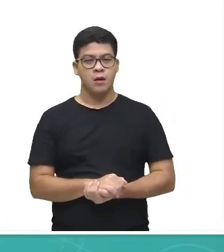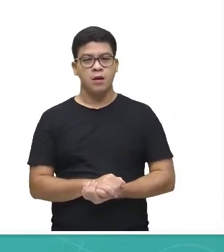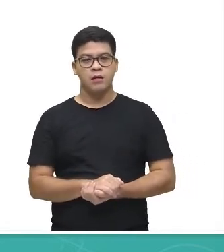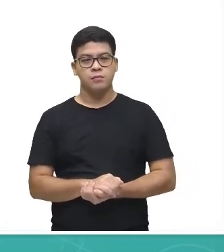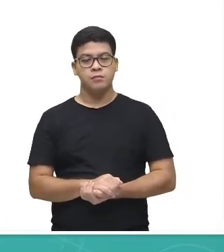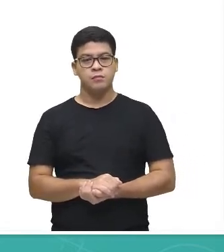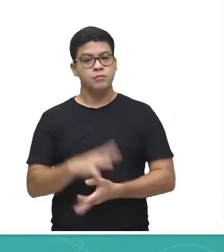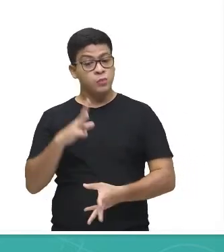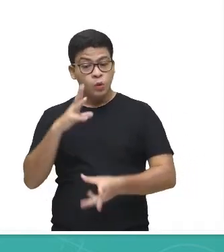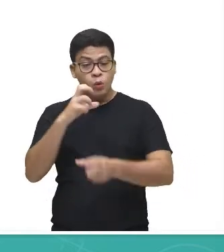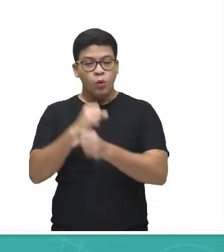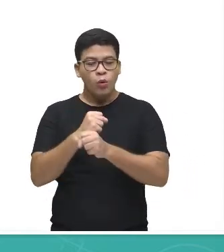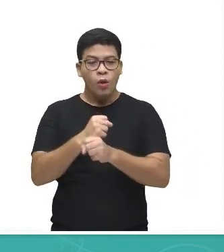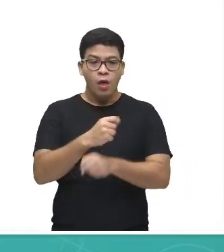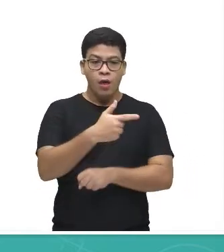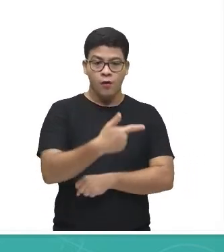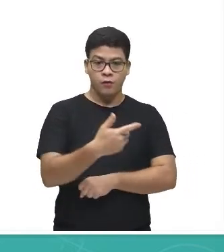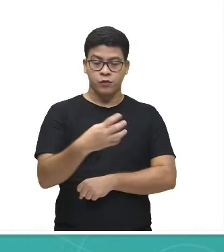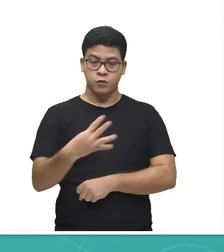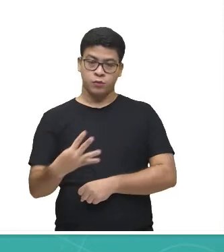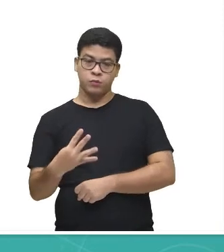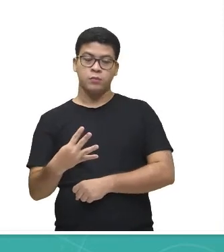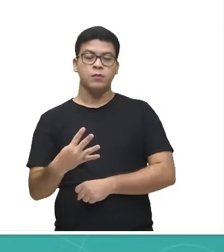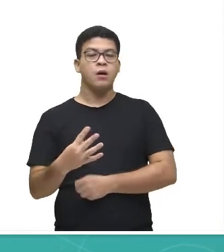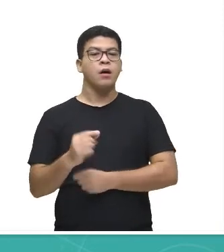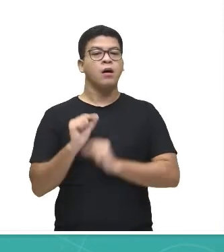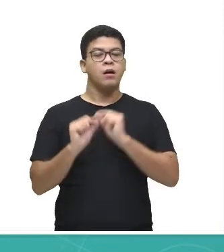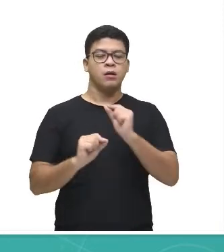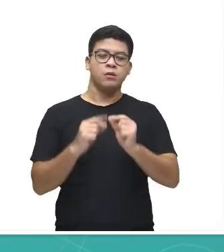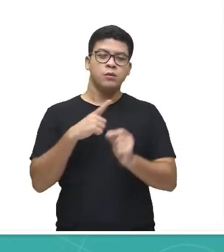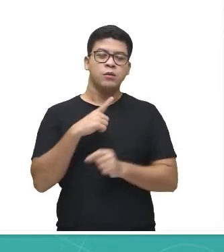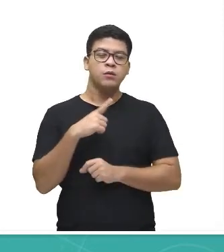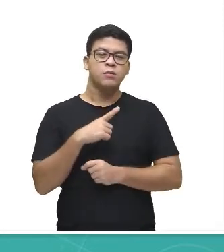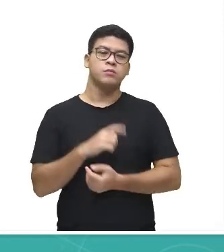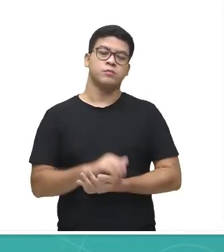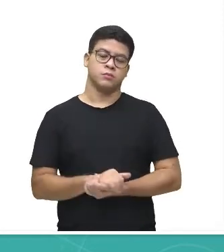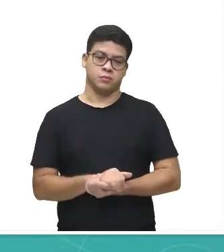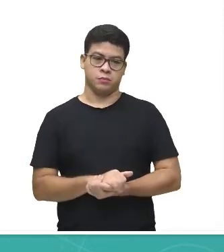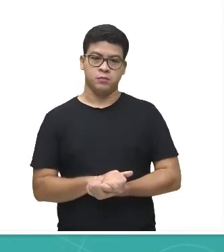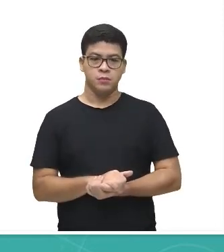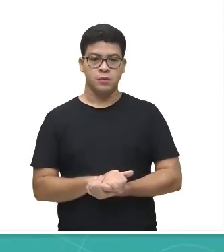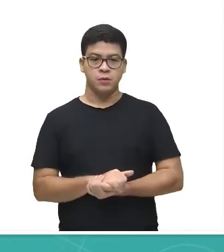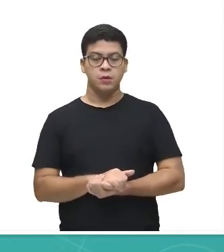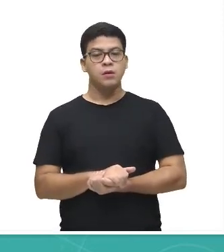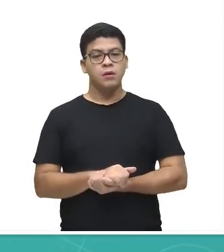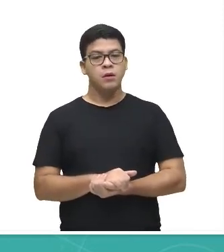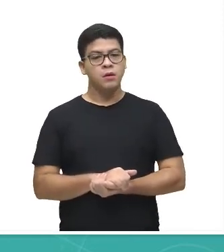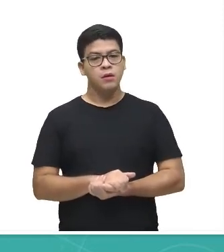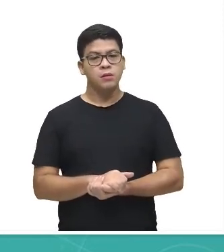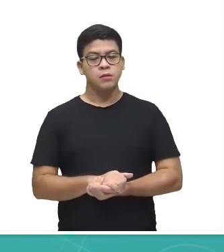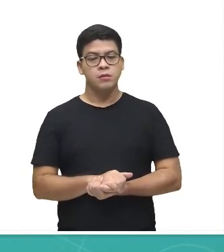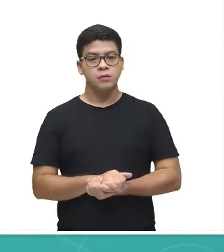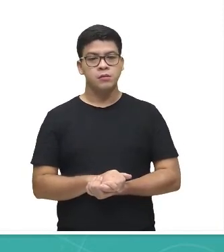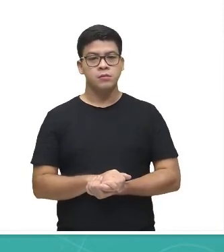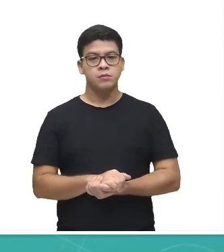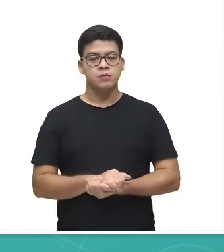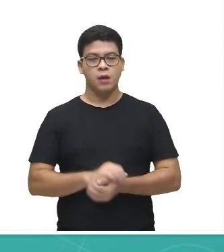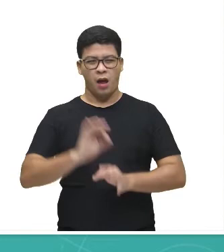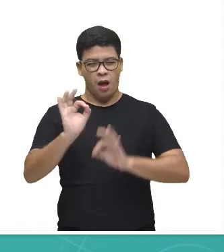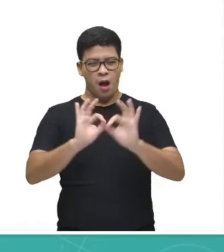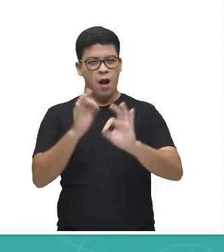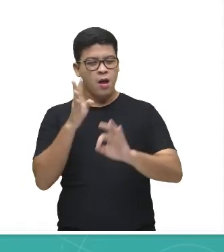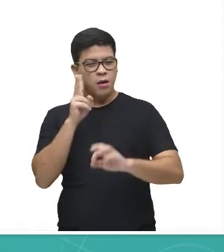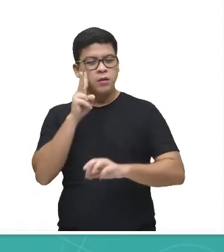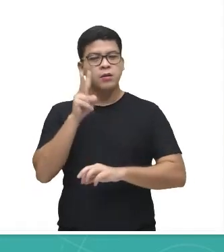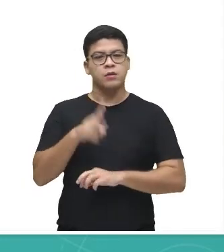está o resultado da nossa subtração, tá? É assim que a gente vai resolver os probleminhas envolvendo